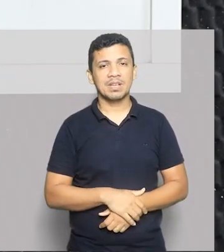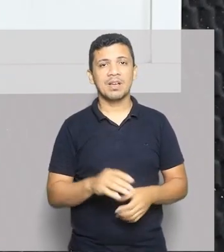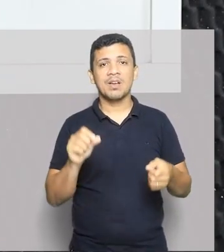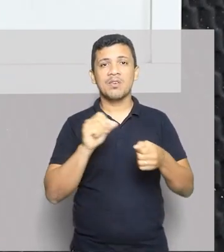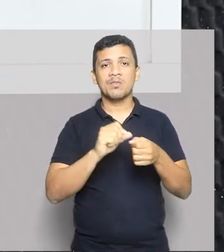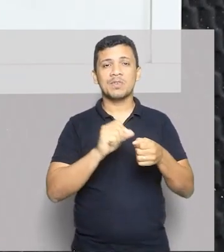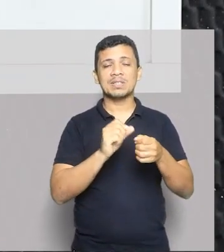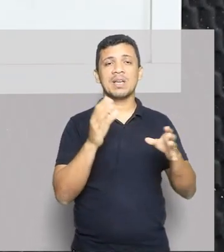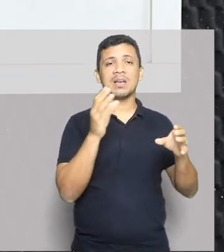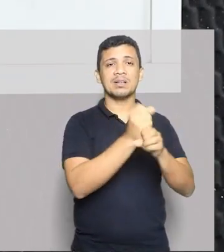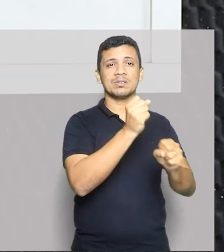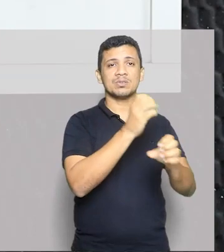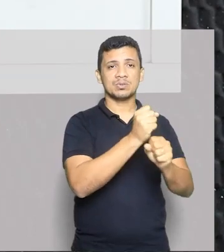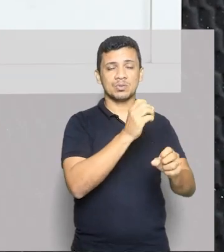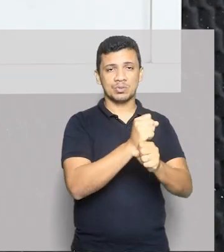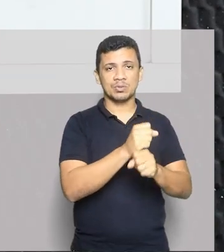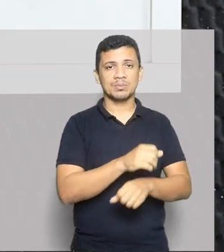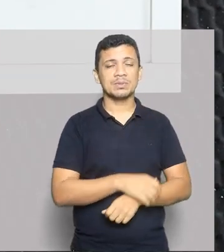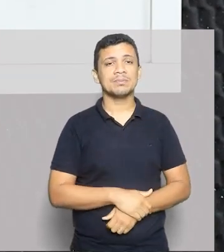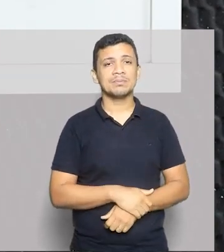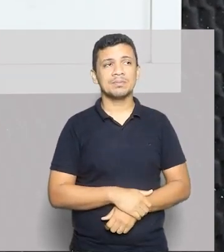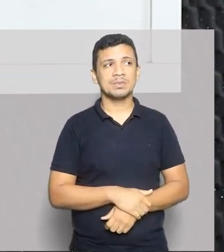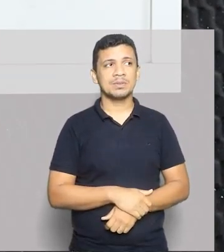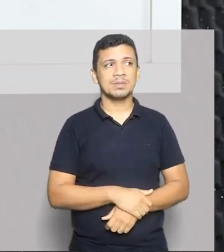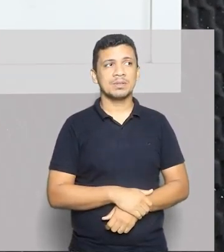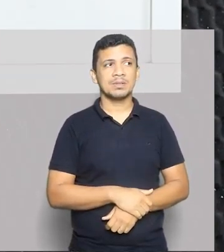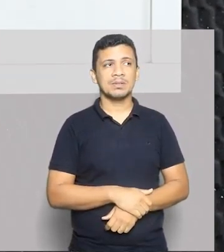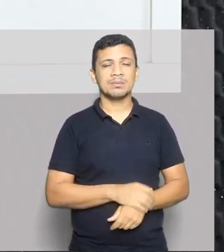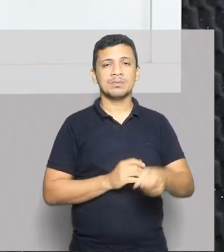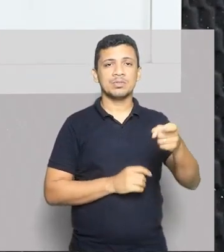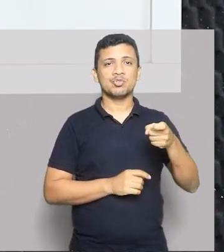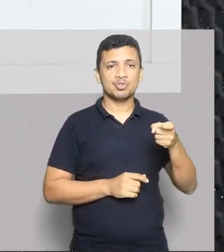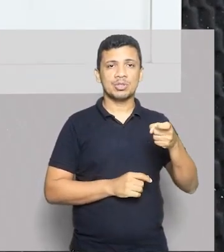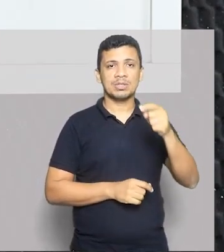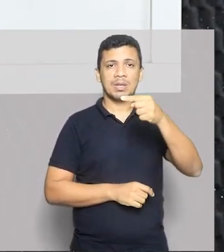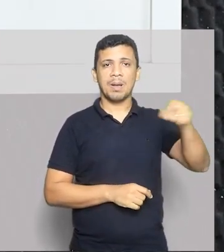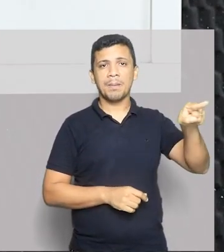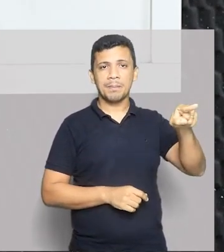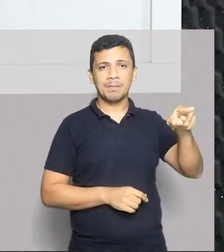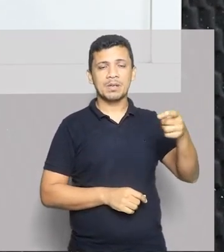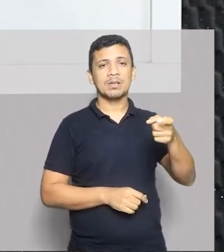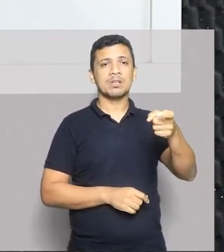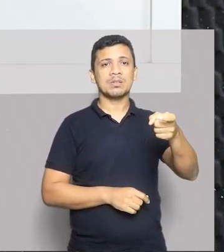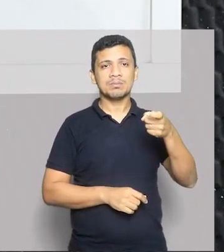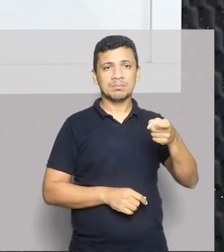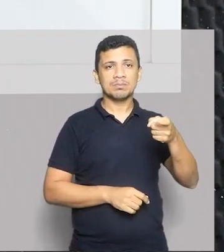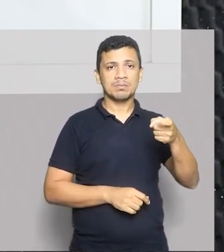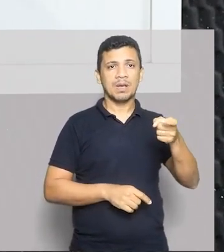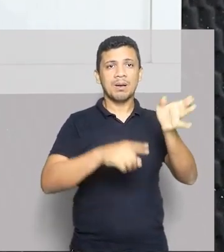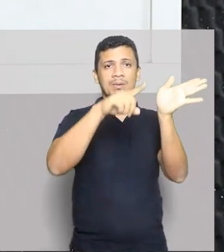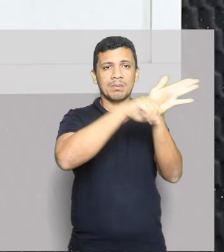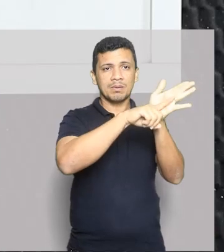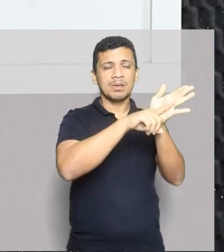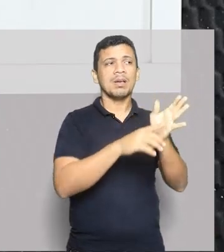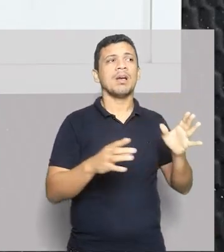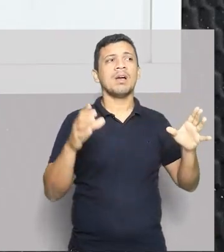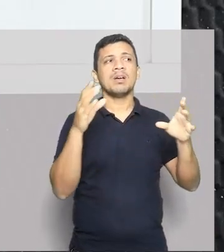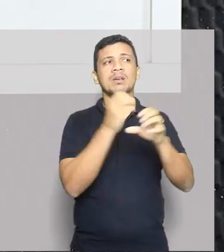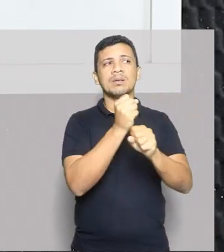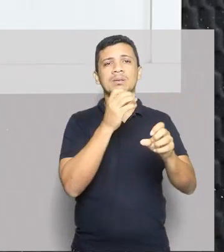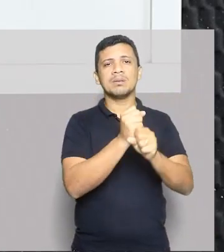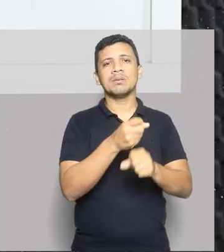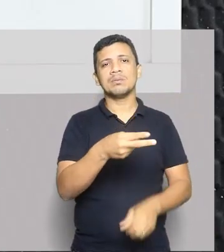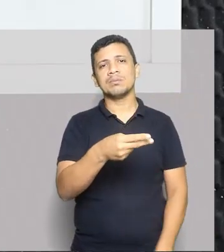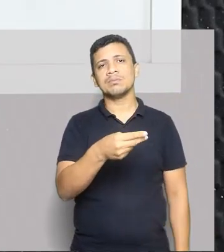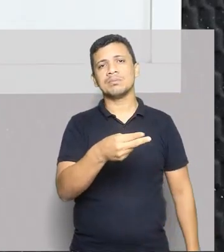a soma, esse x barra vai ser o somatório dos seus elementos, você vai somar todos os termos que você tem,